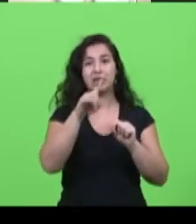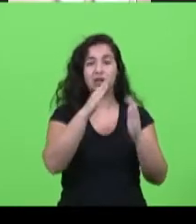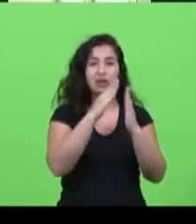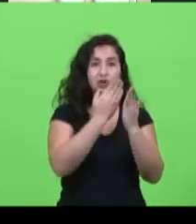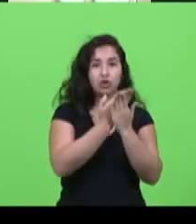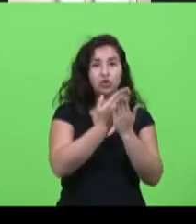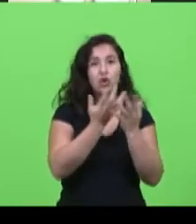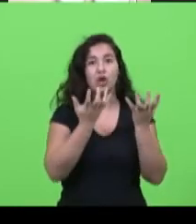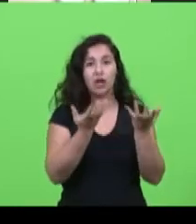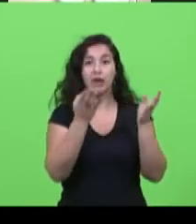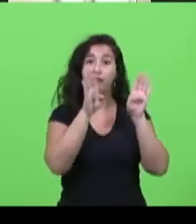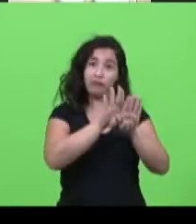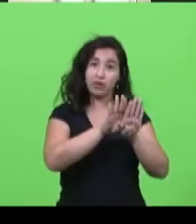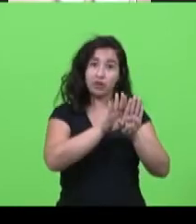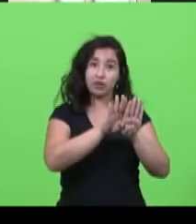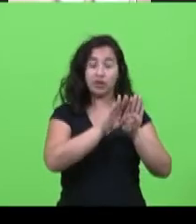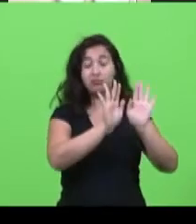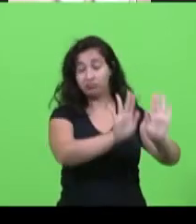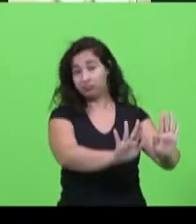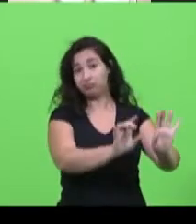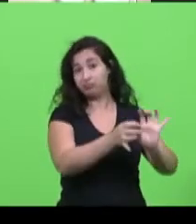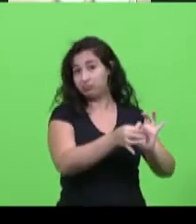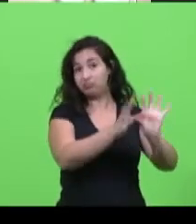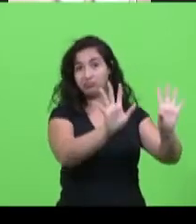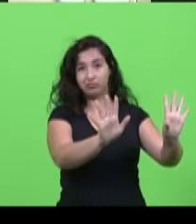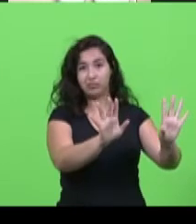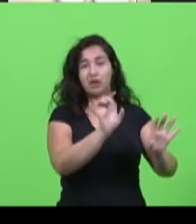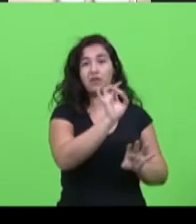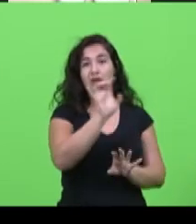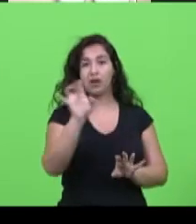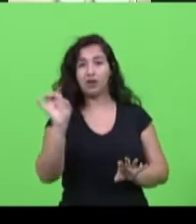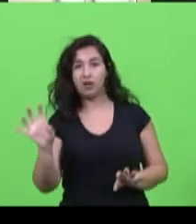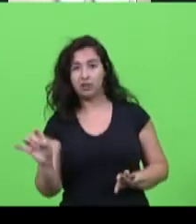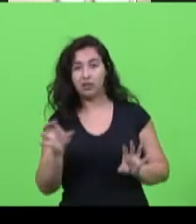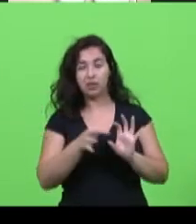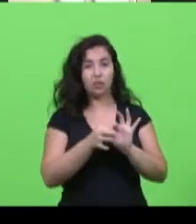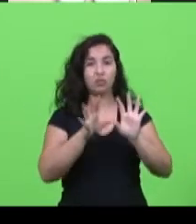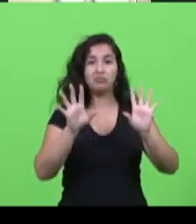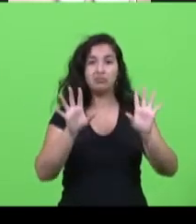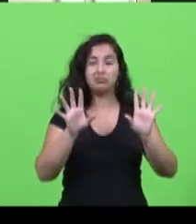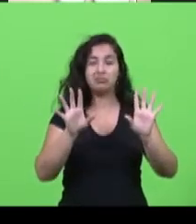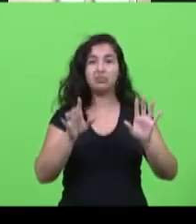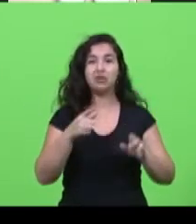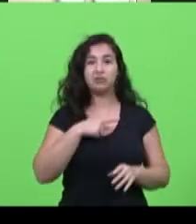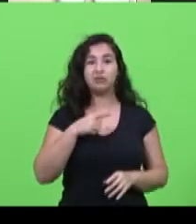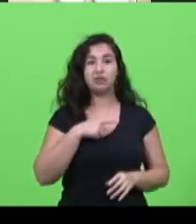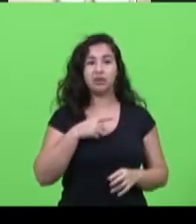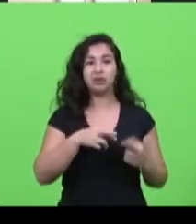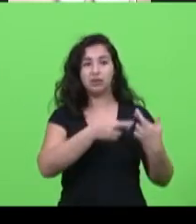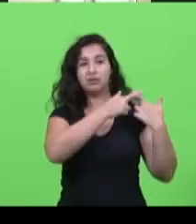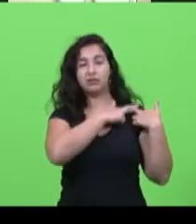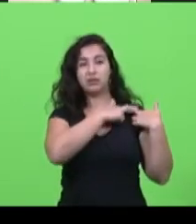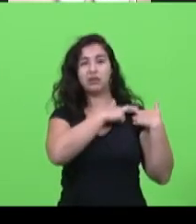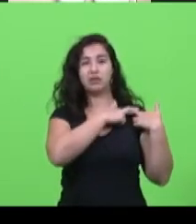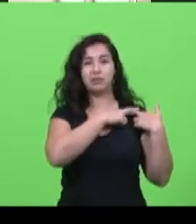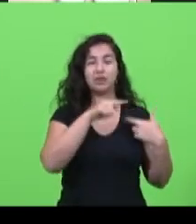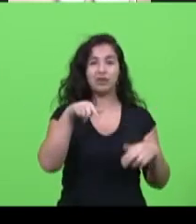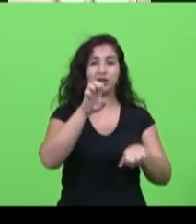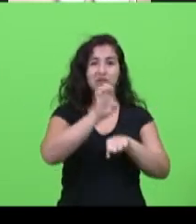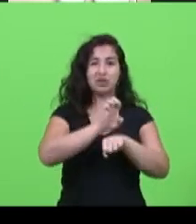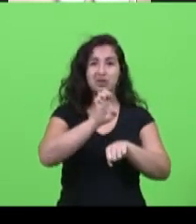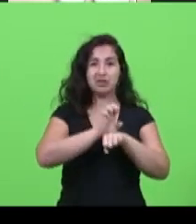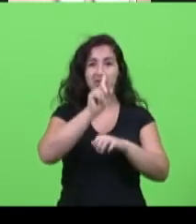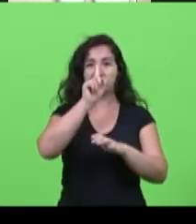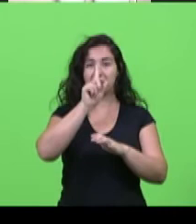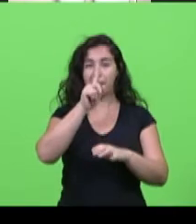fechada, eles vão manter. Então, a gente tem que dar essa autonomia, acho que todo mundo é responsável, todo mundo, o Estado aqui não tem que ficar definindo por nós as nossas